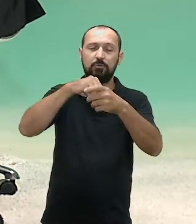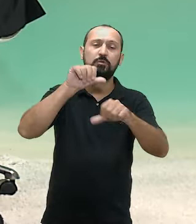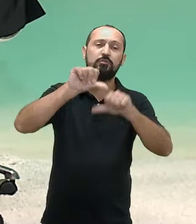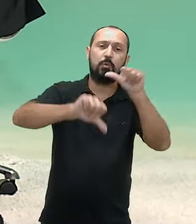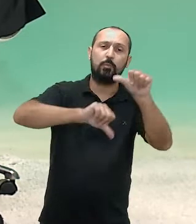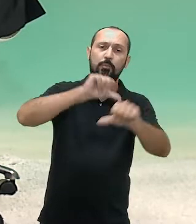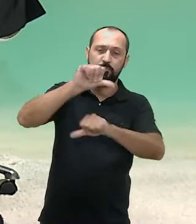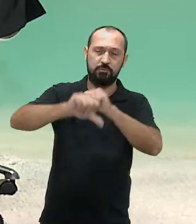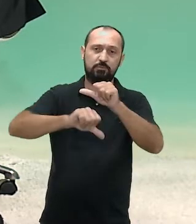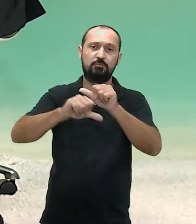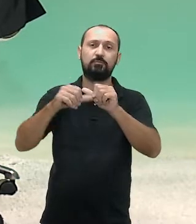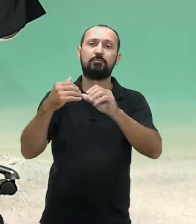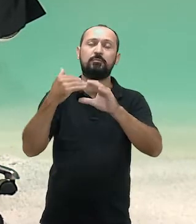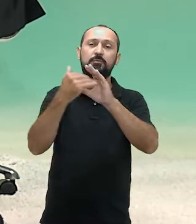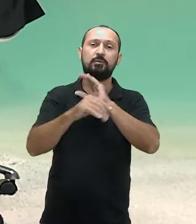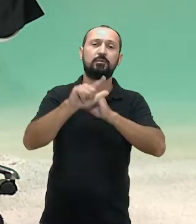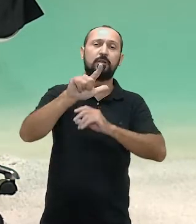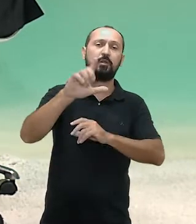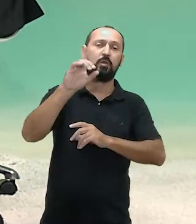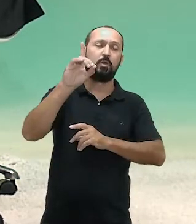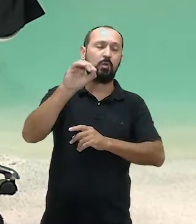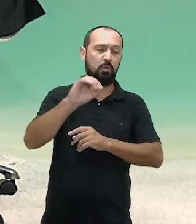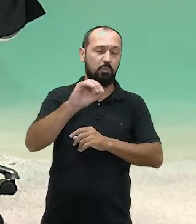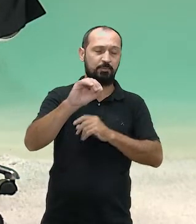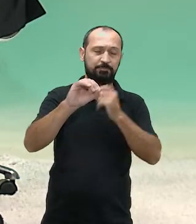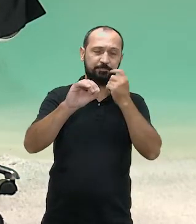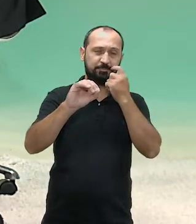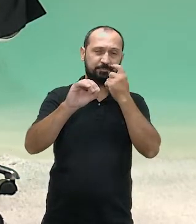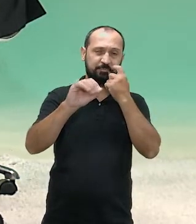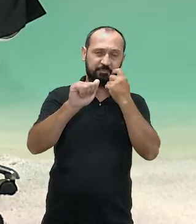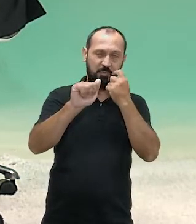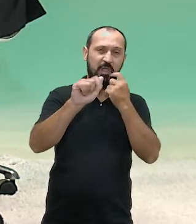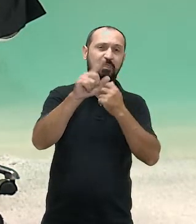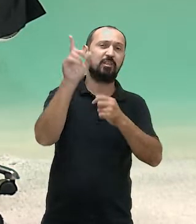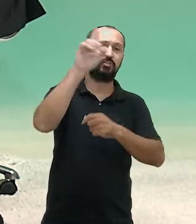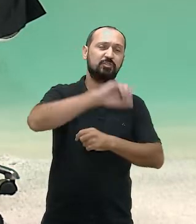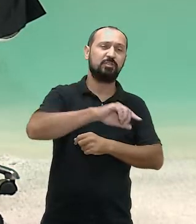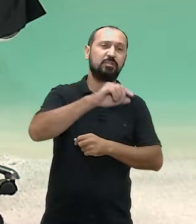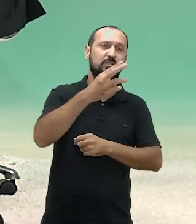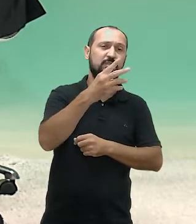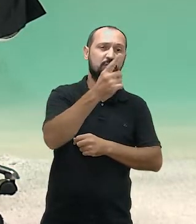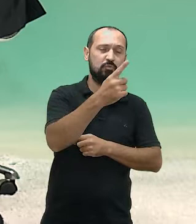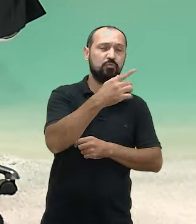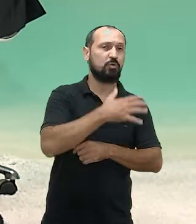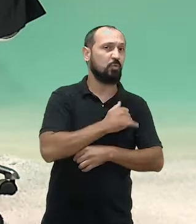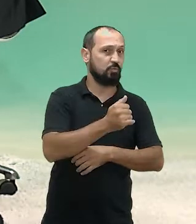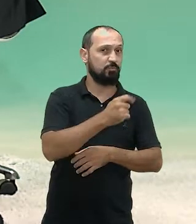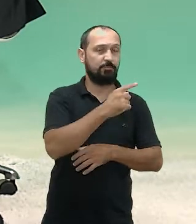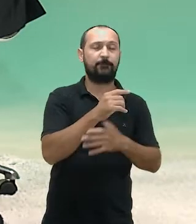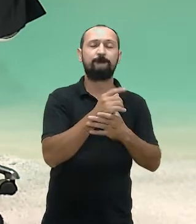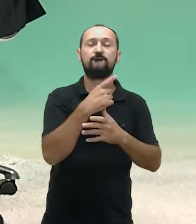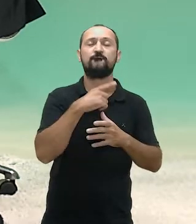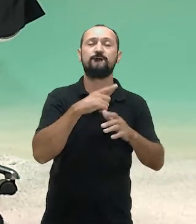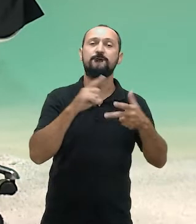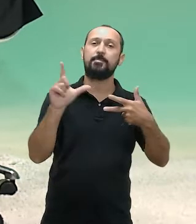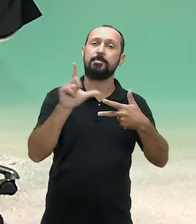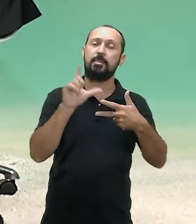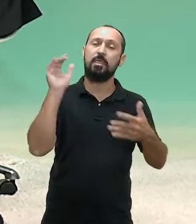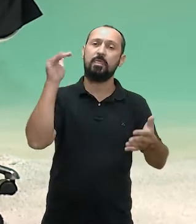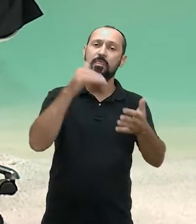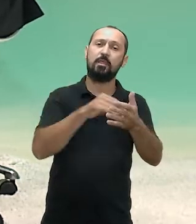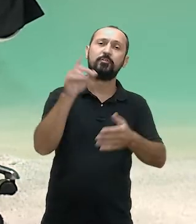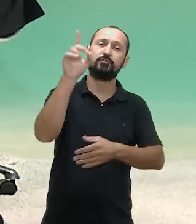alterações, encaminha a LOA até 31 de agosto. Aí o Poder Legislativo tem que aprovar a LOA